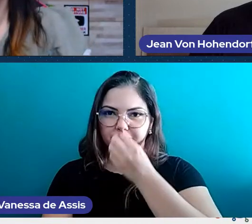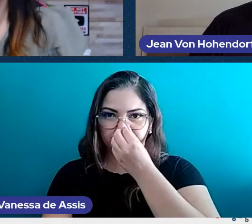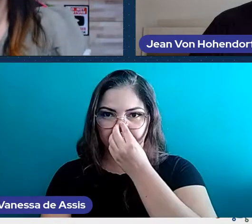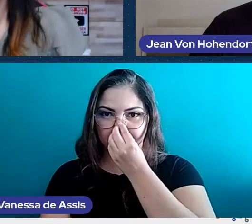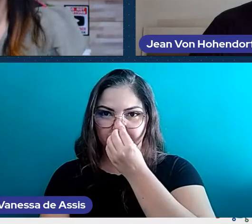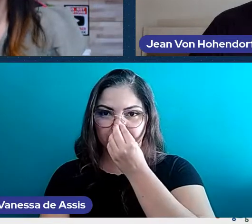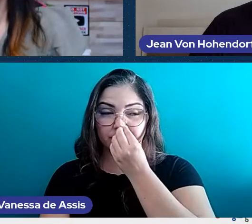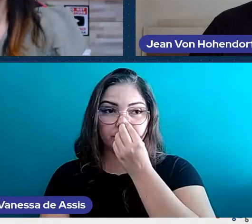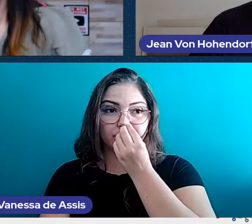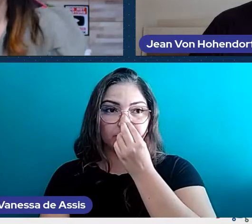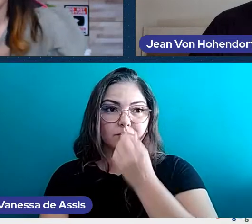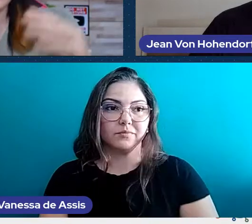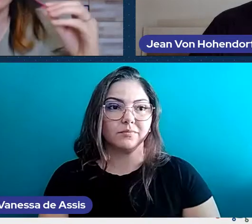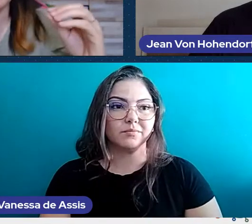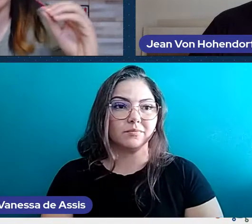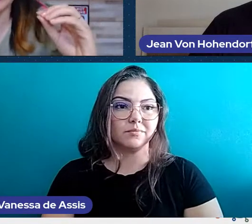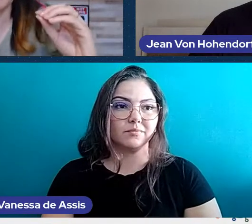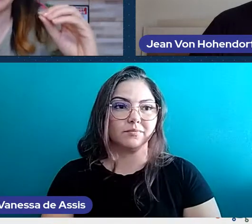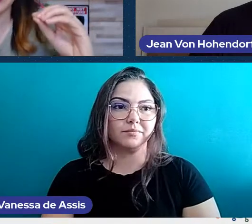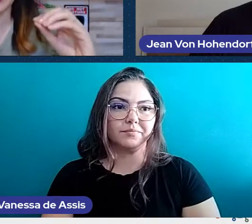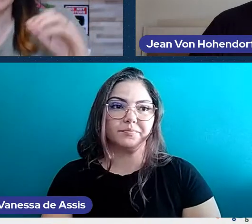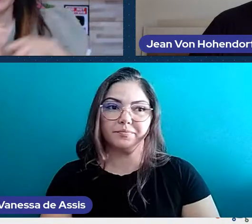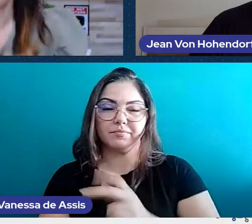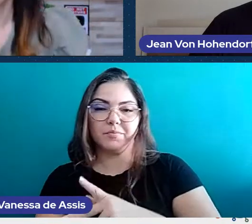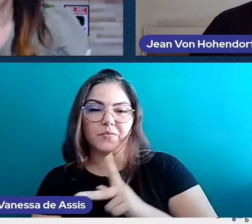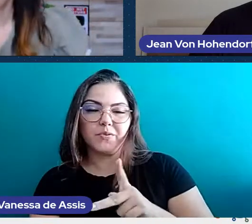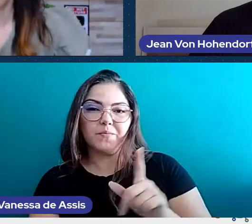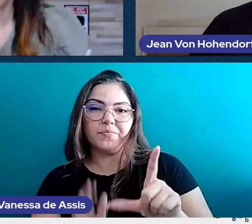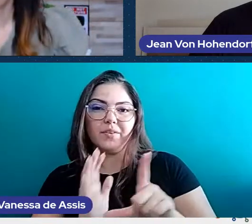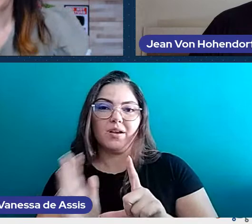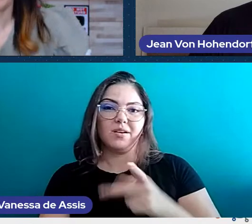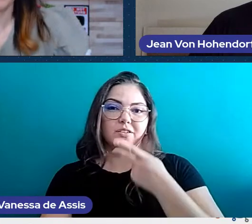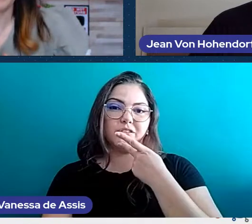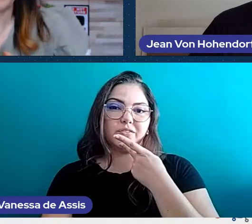Professor, antes também da gente passar aqui para